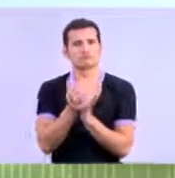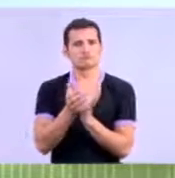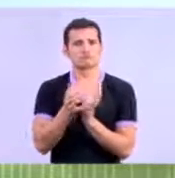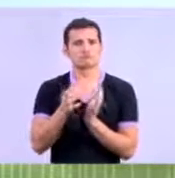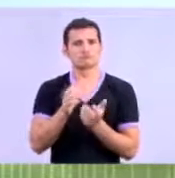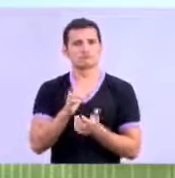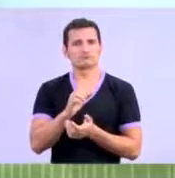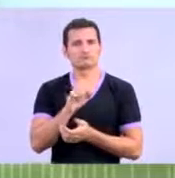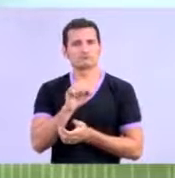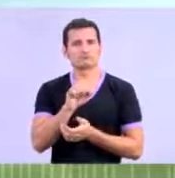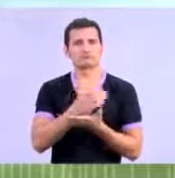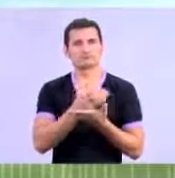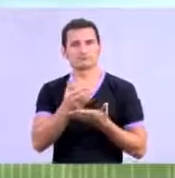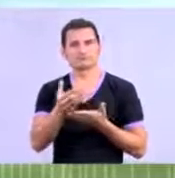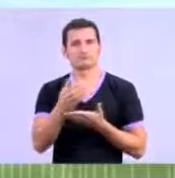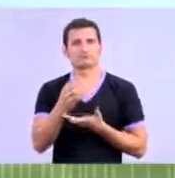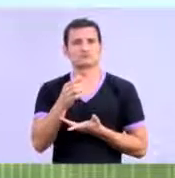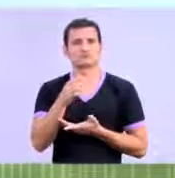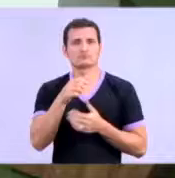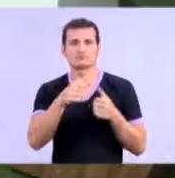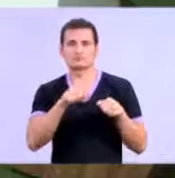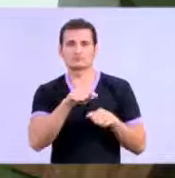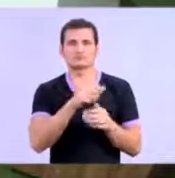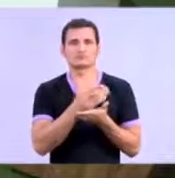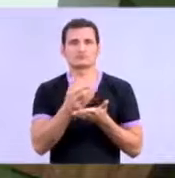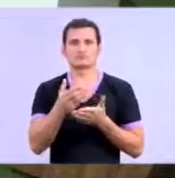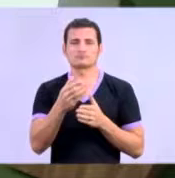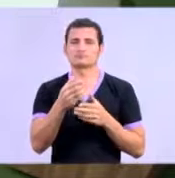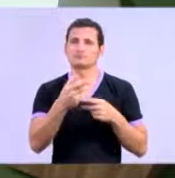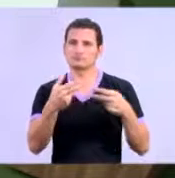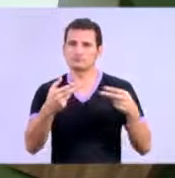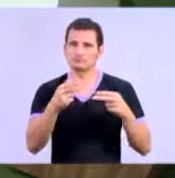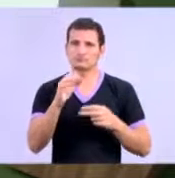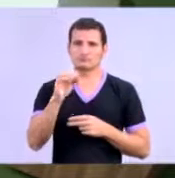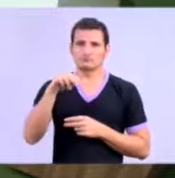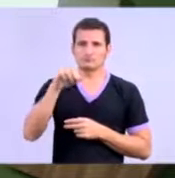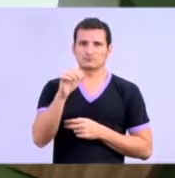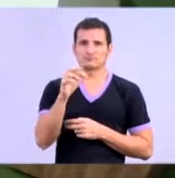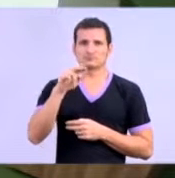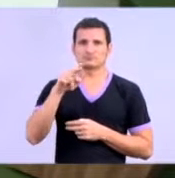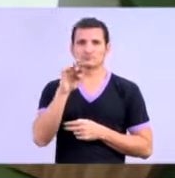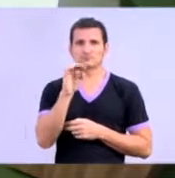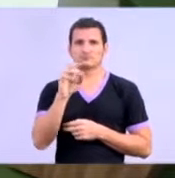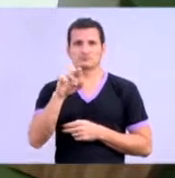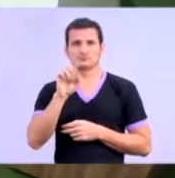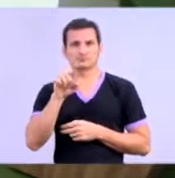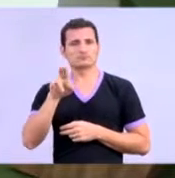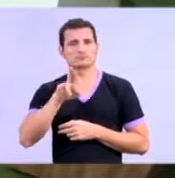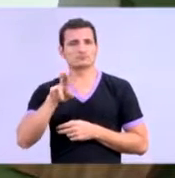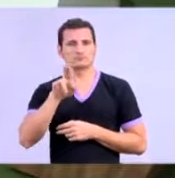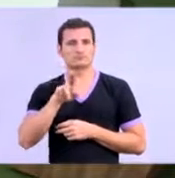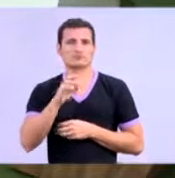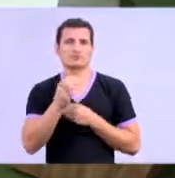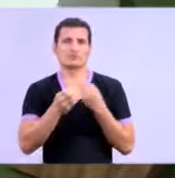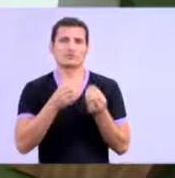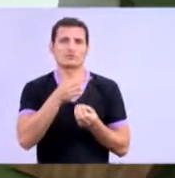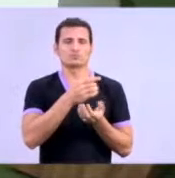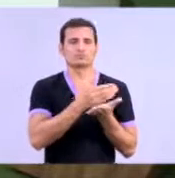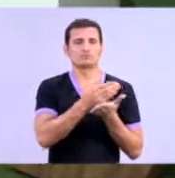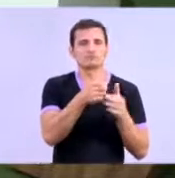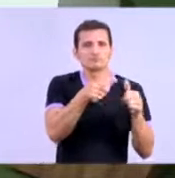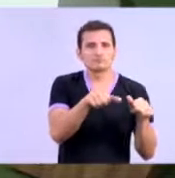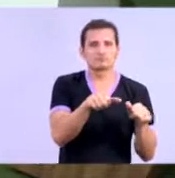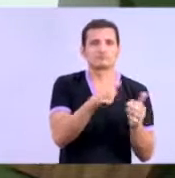o estado inicial do objeto. Na verdade, professor, os construtores, eles são muito utilizados para definir o estado inicial do objeto. Olha, eu estou criando o